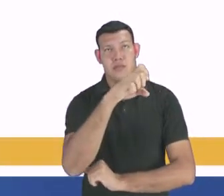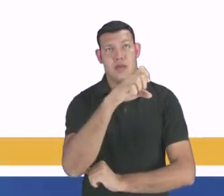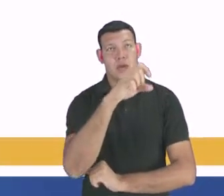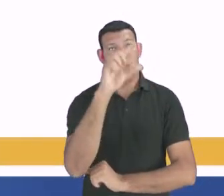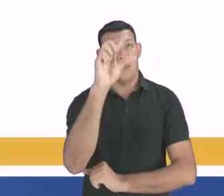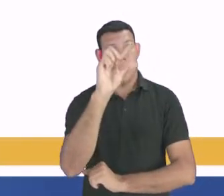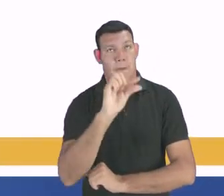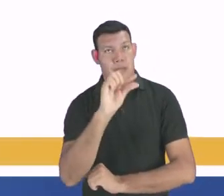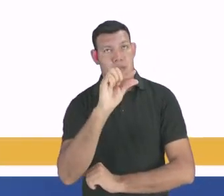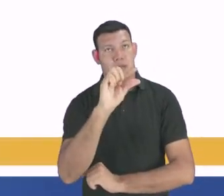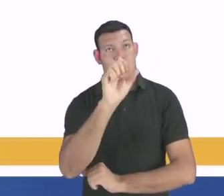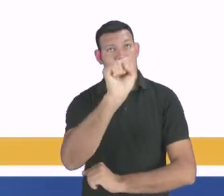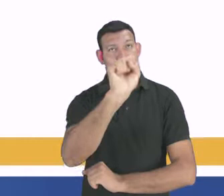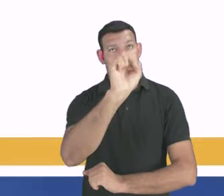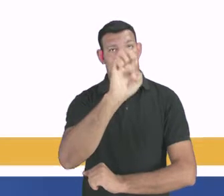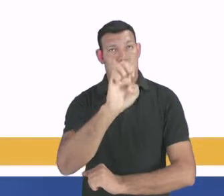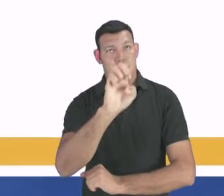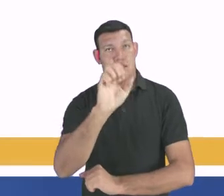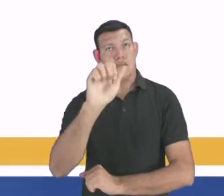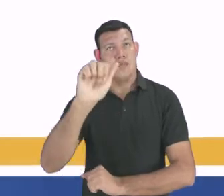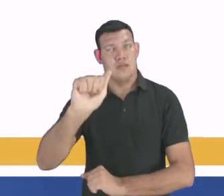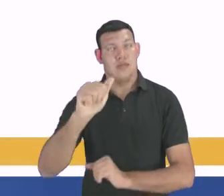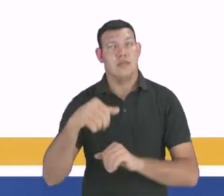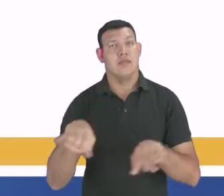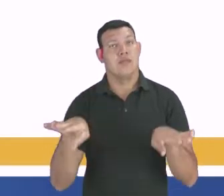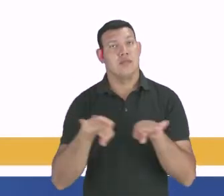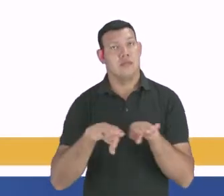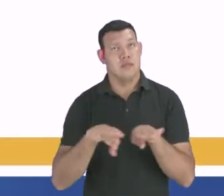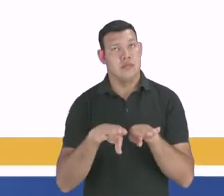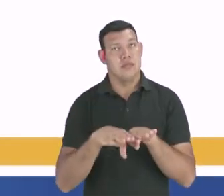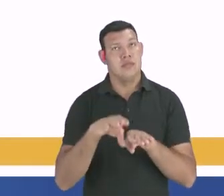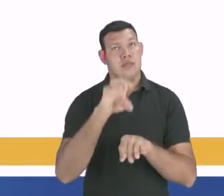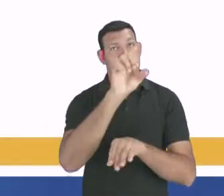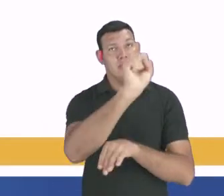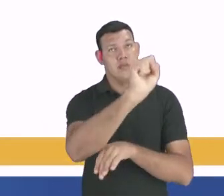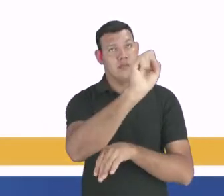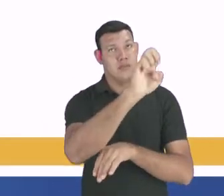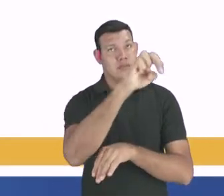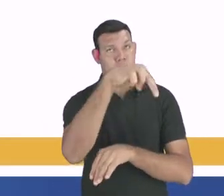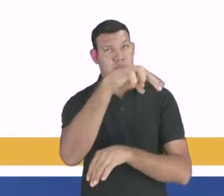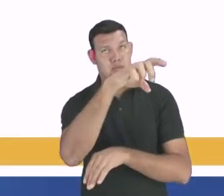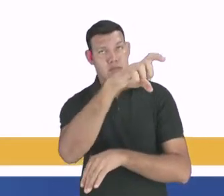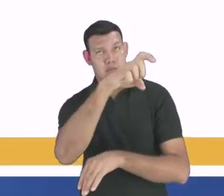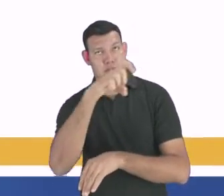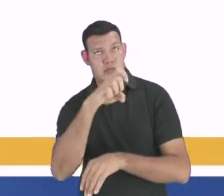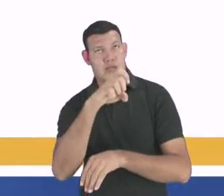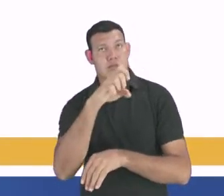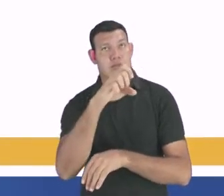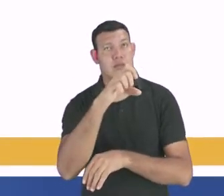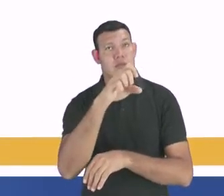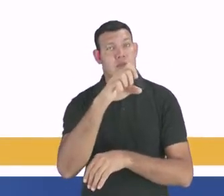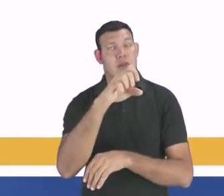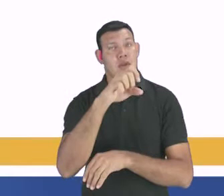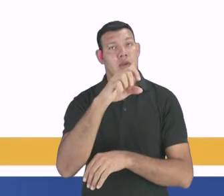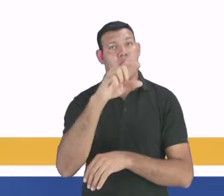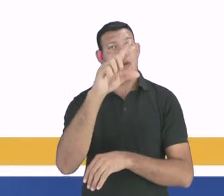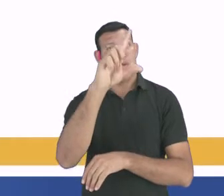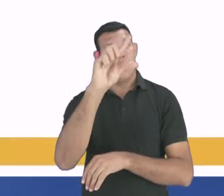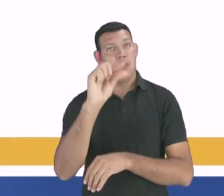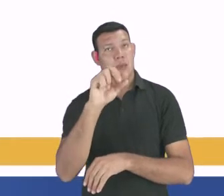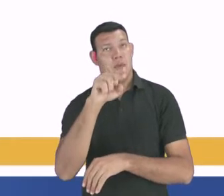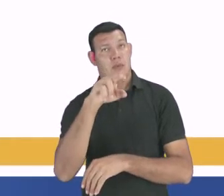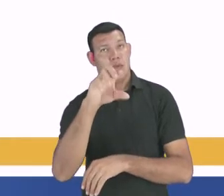A. E também pode aparecer que o seno de x é menor ou igual que o seno de A. Tudo